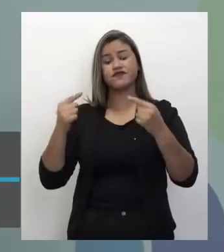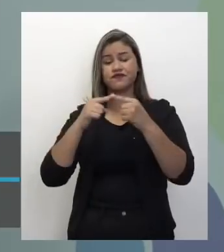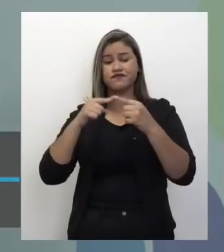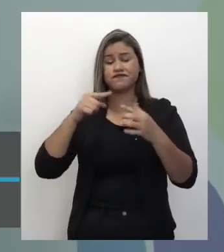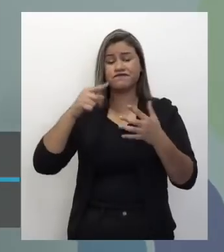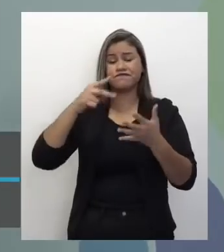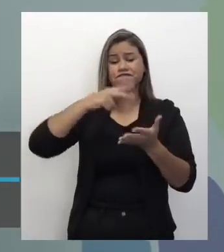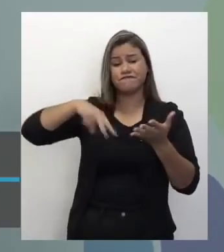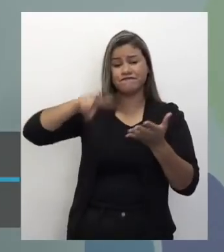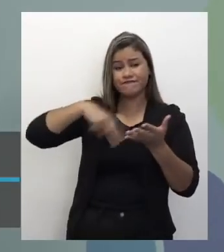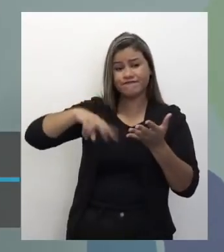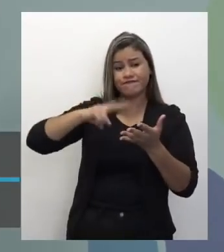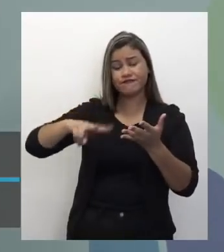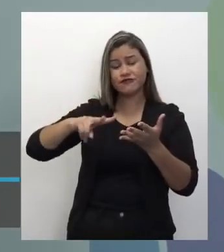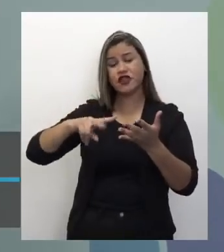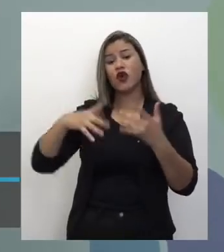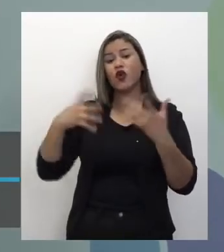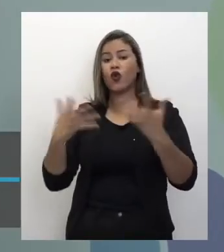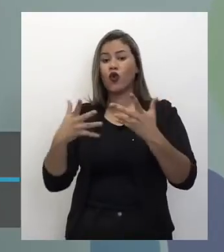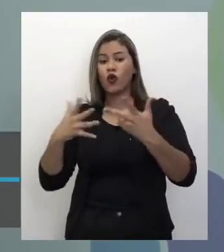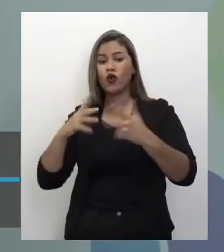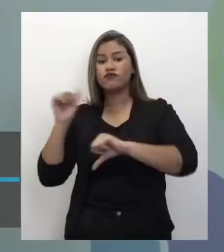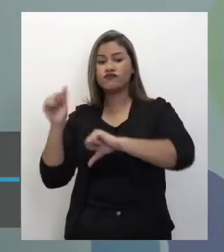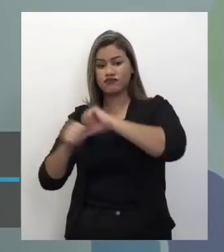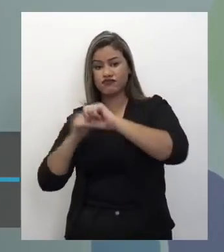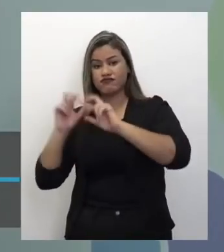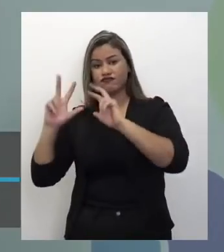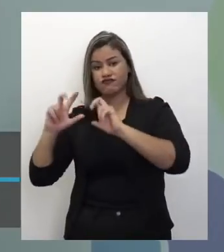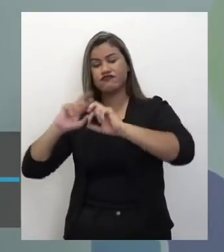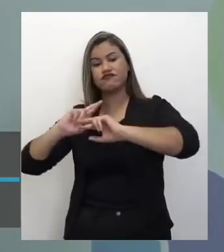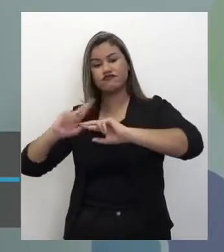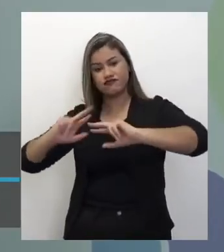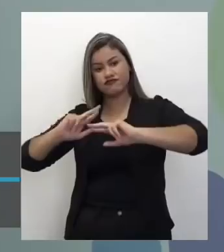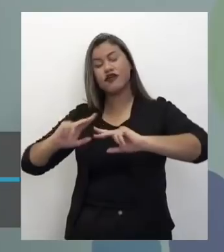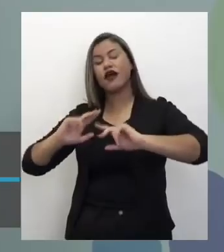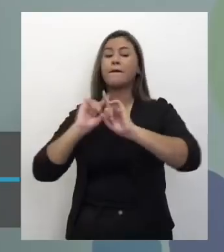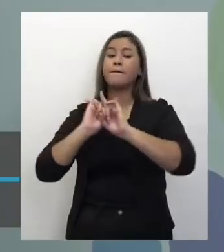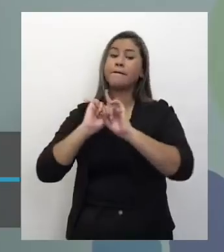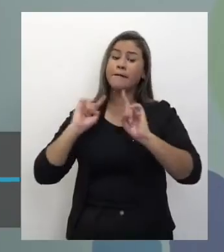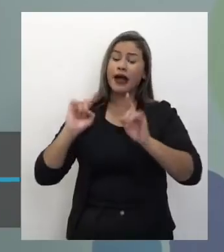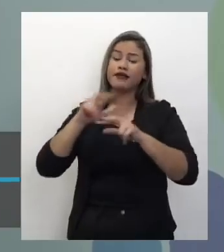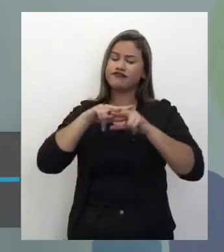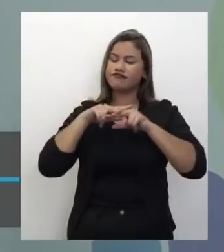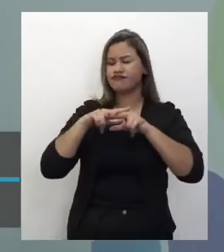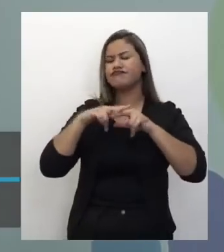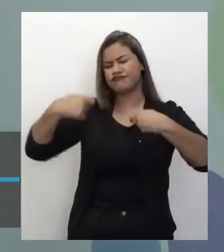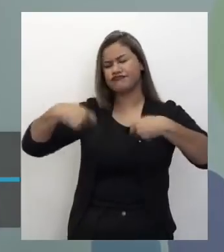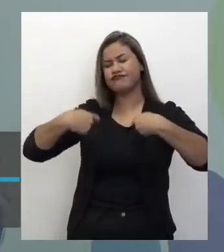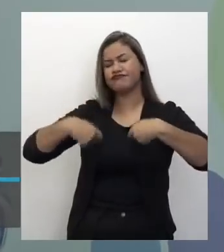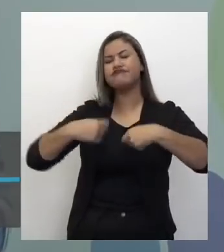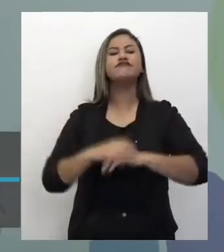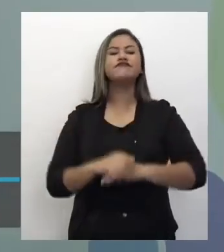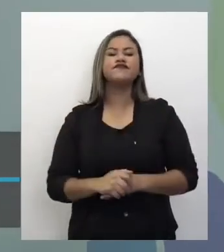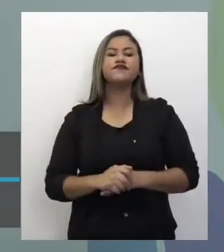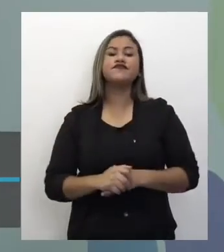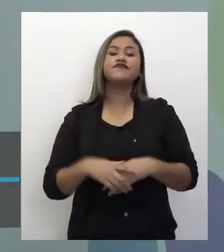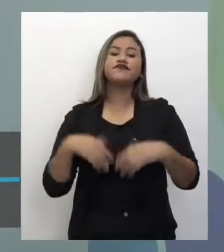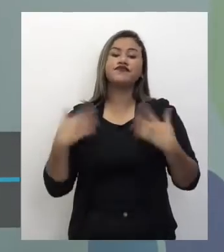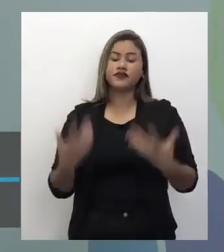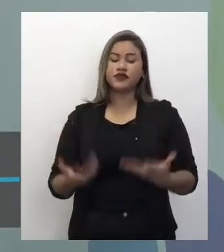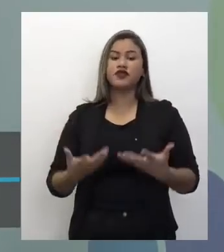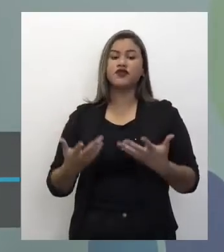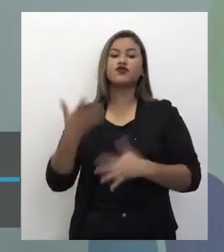tá? Então, hoje a gente começa uma nova conversa. Vamos lá. O que a gente falou da aula passada, que até a gente vai acabar usando